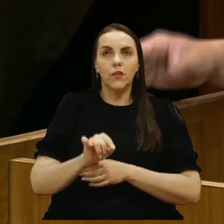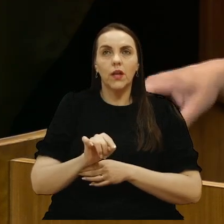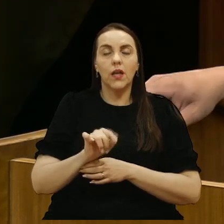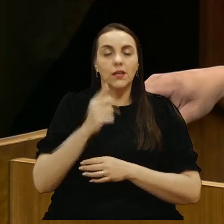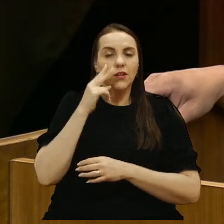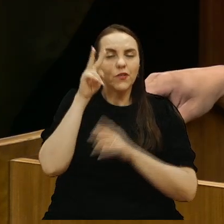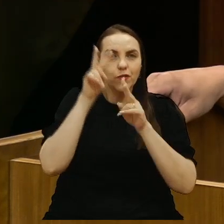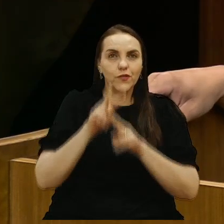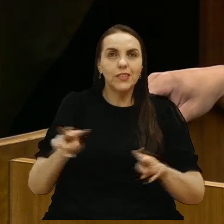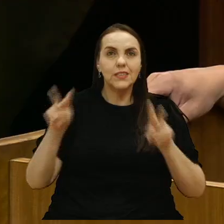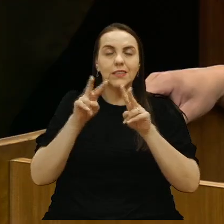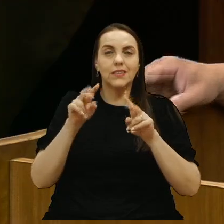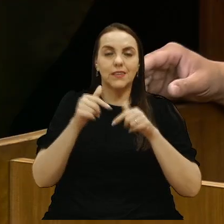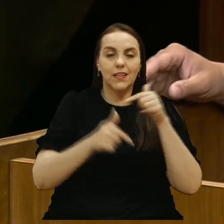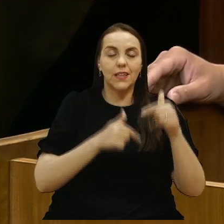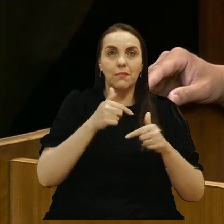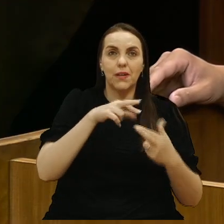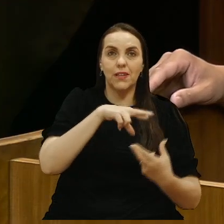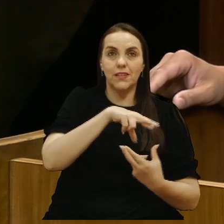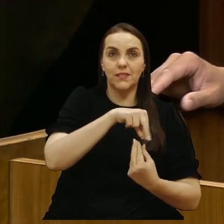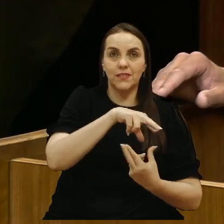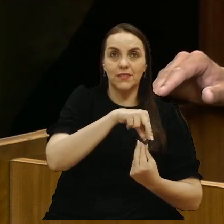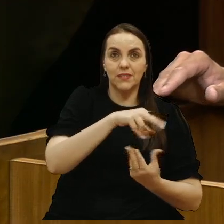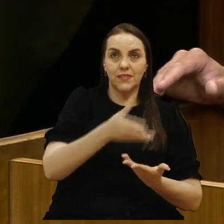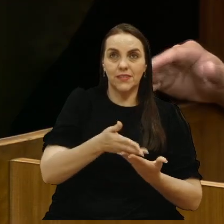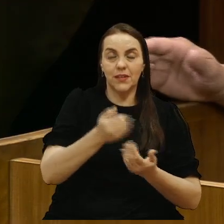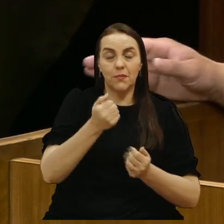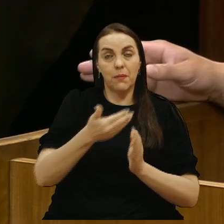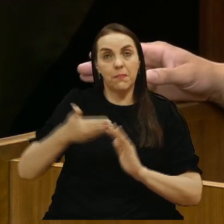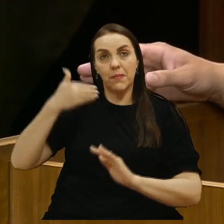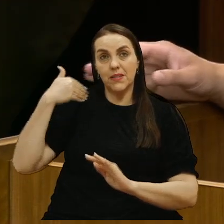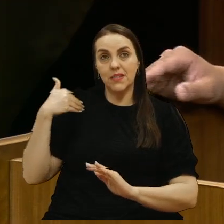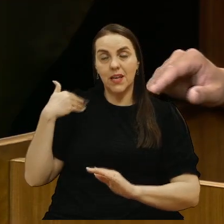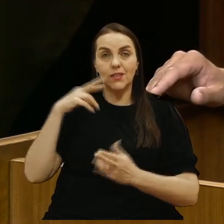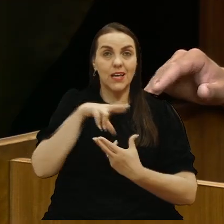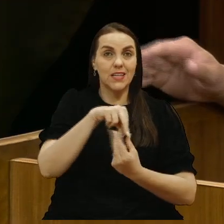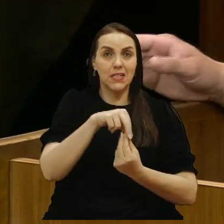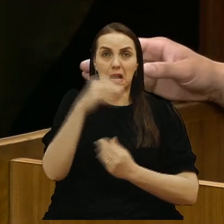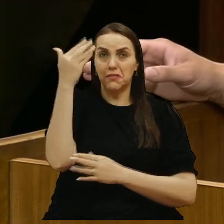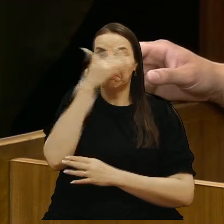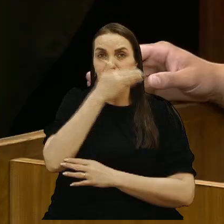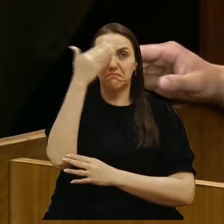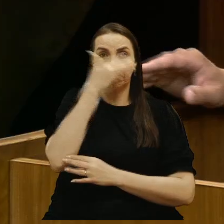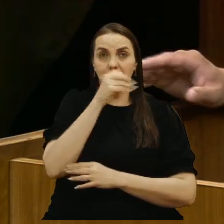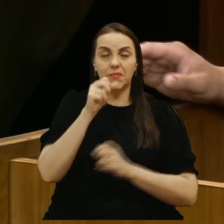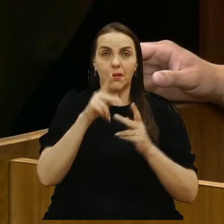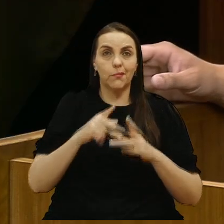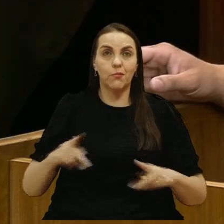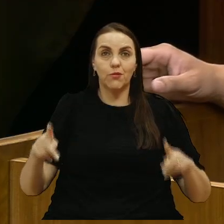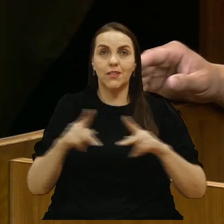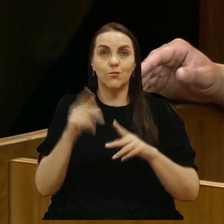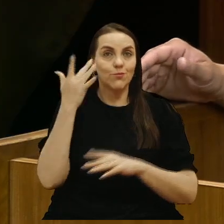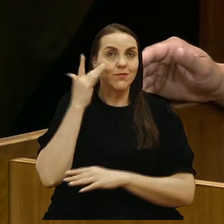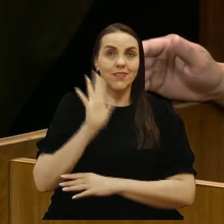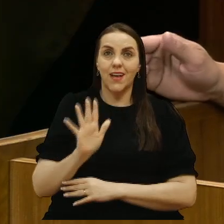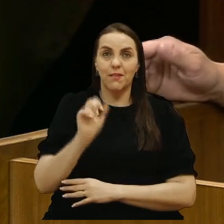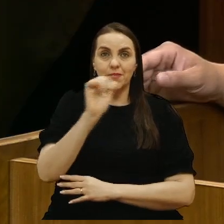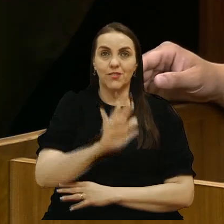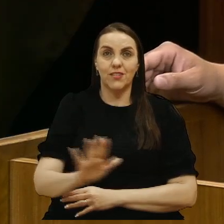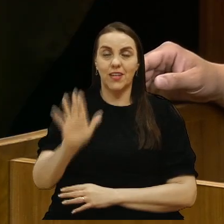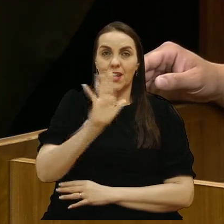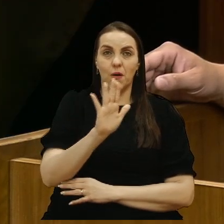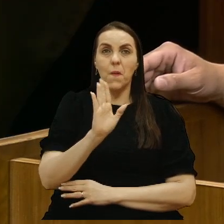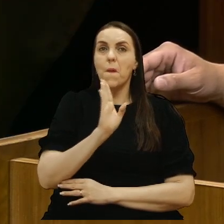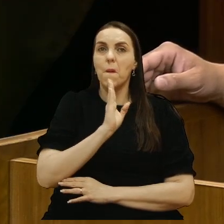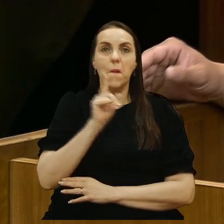visível o trabalho da reciclagem, porque até então a reciclagem era invisível para a população, num geral. Ninguém conhecia a